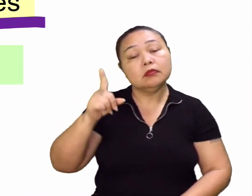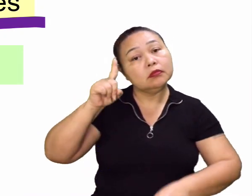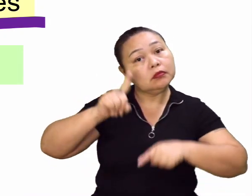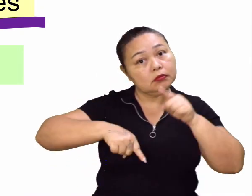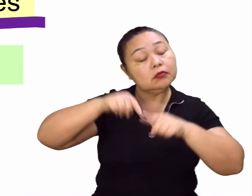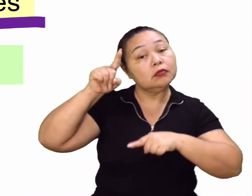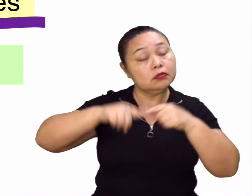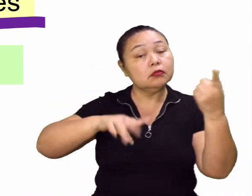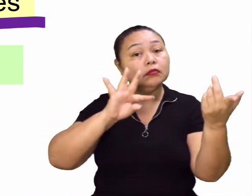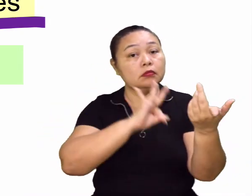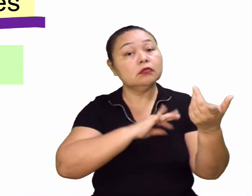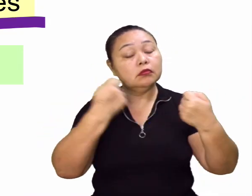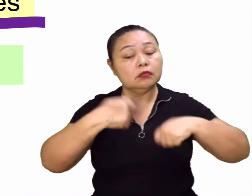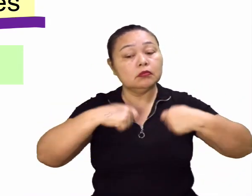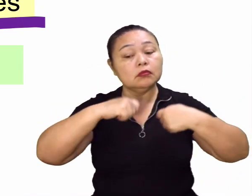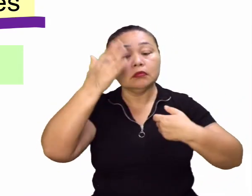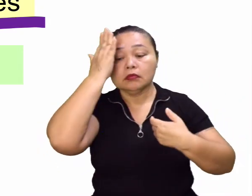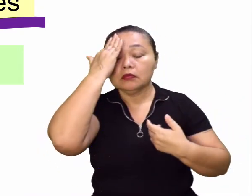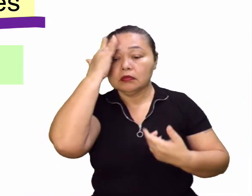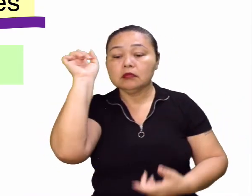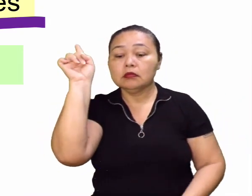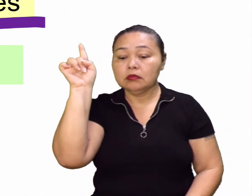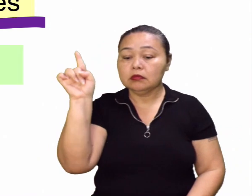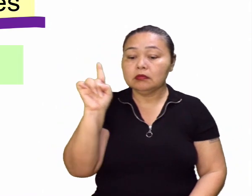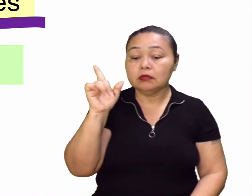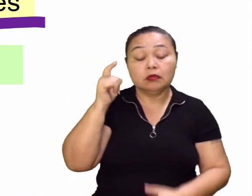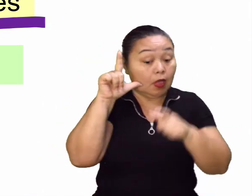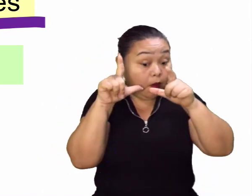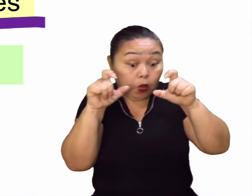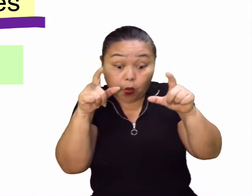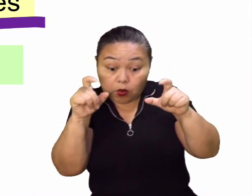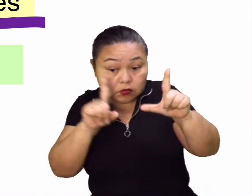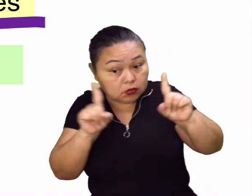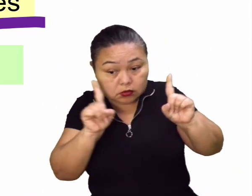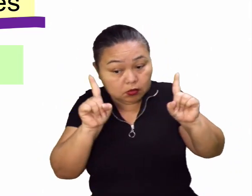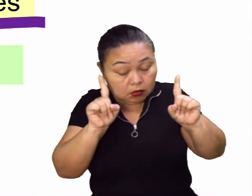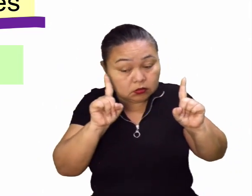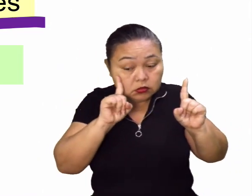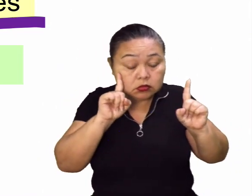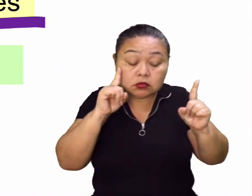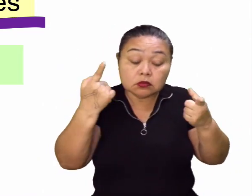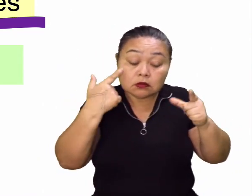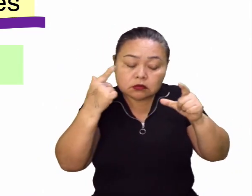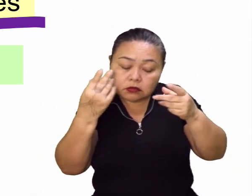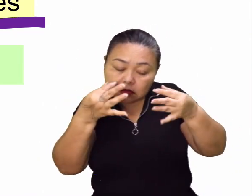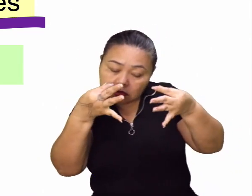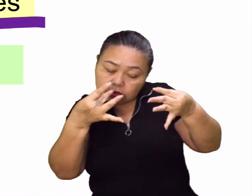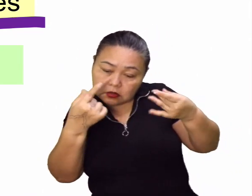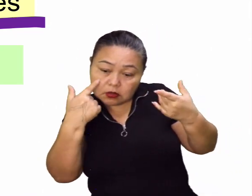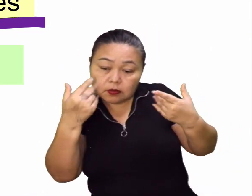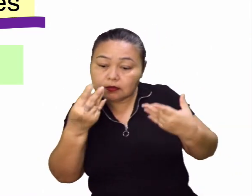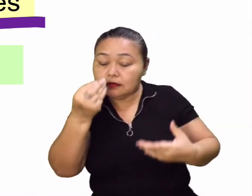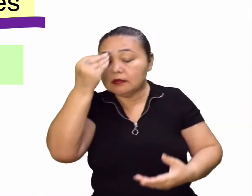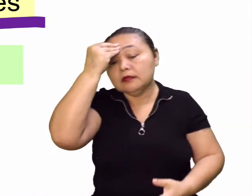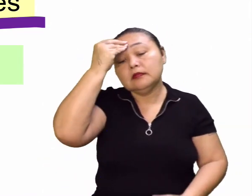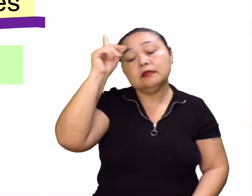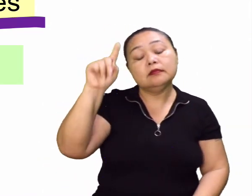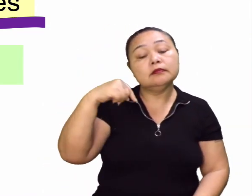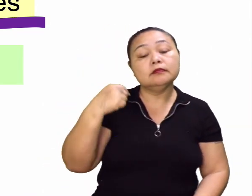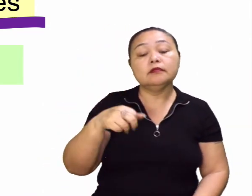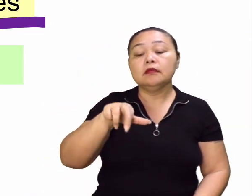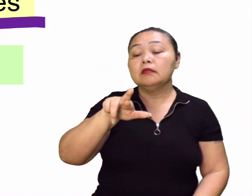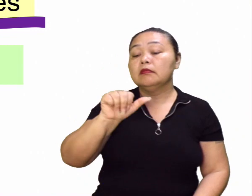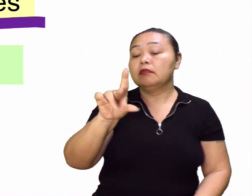instrumentos técnicos necessários para a interpretação, né? Isso. Não é só tirar uma foto, né? E os